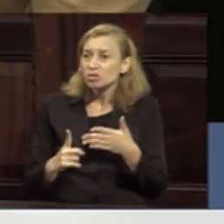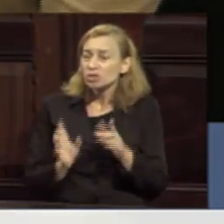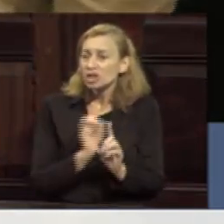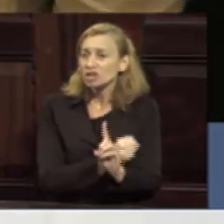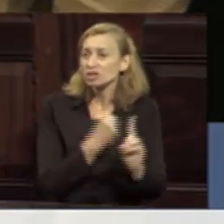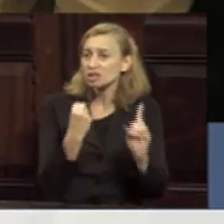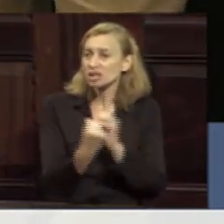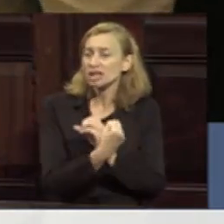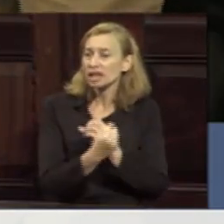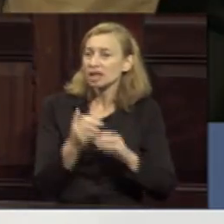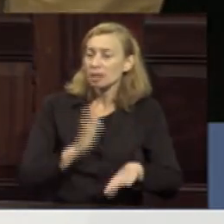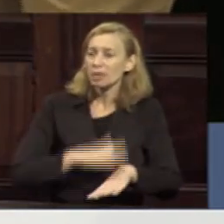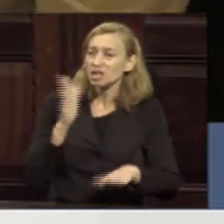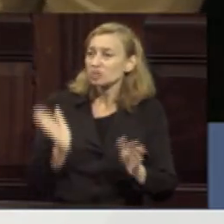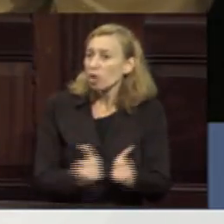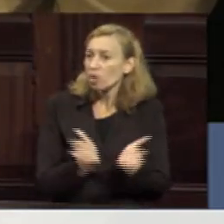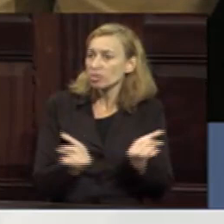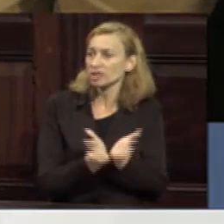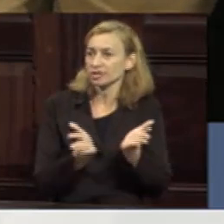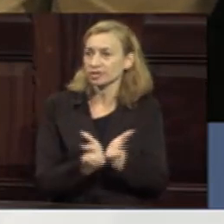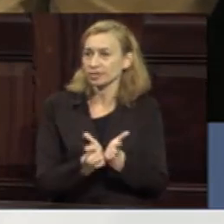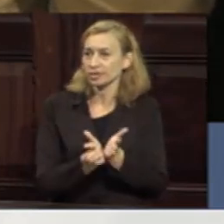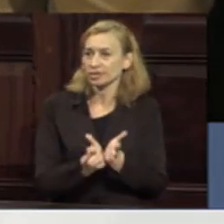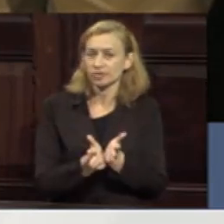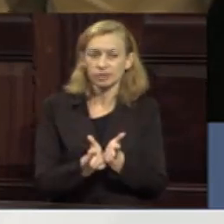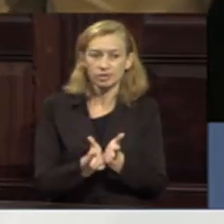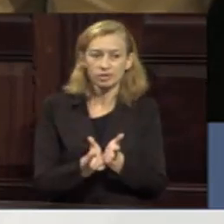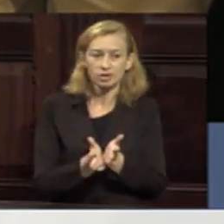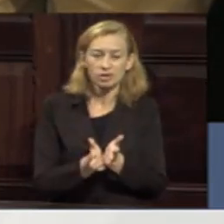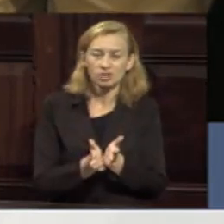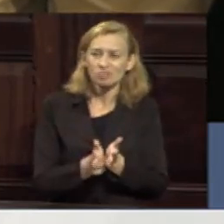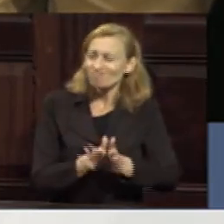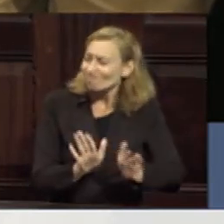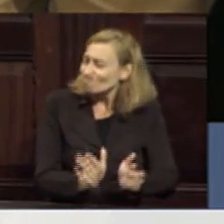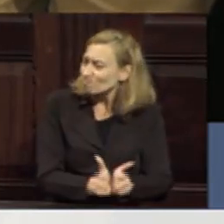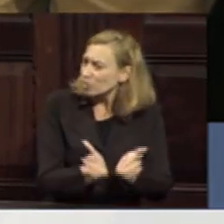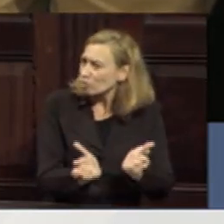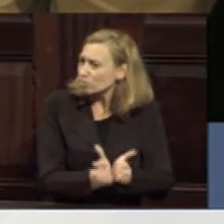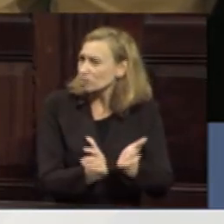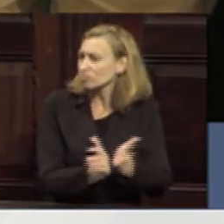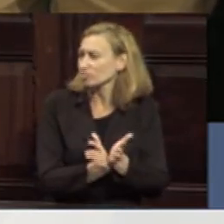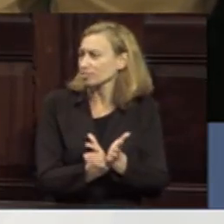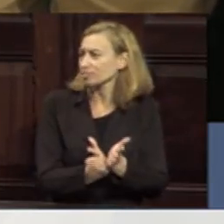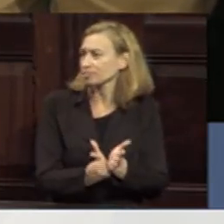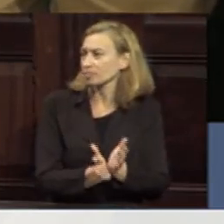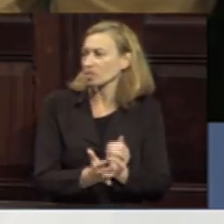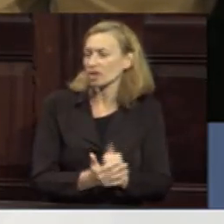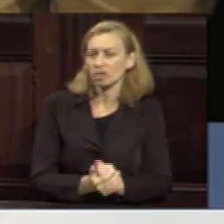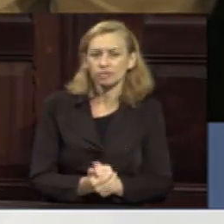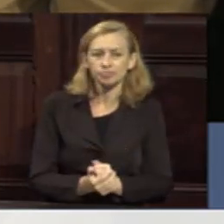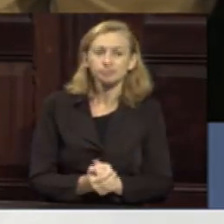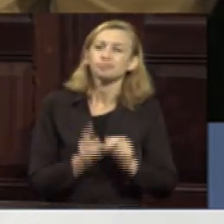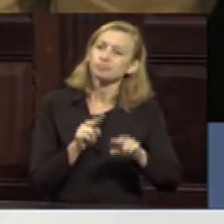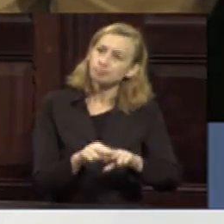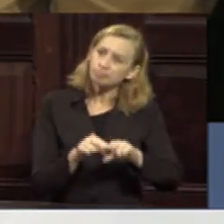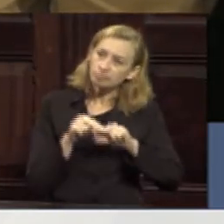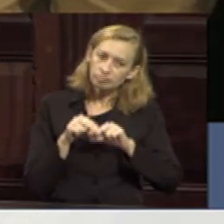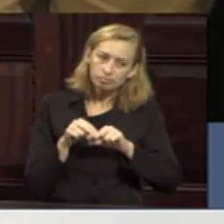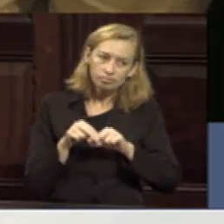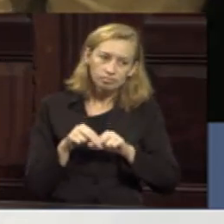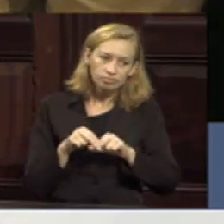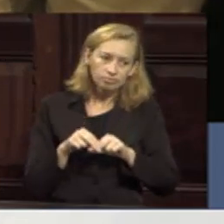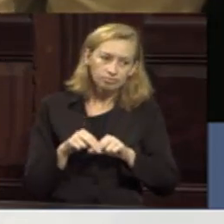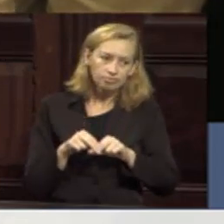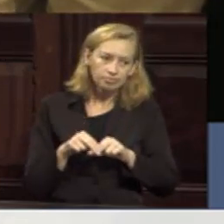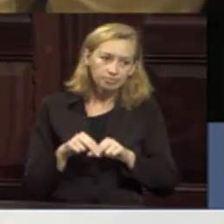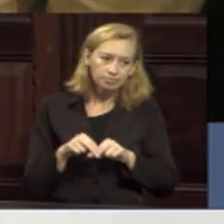sociedade mais pobre desse Estado, da parcela mais pobre desse Estado. E é por isso, exatamente,